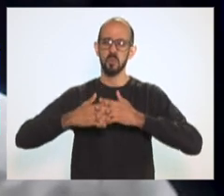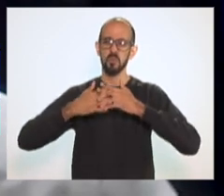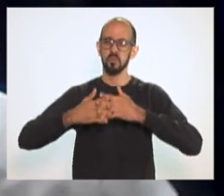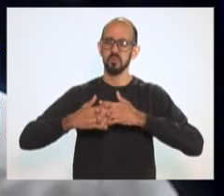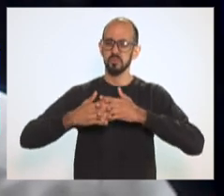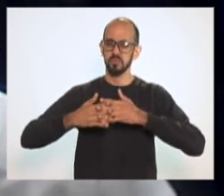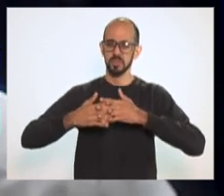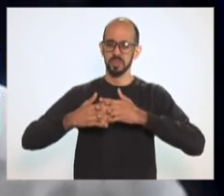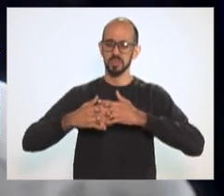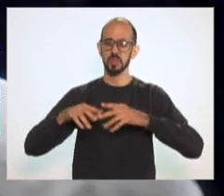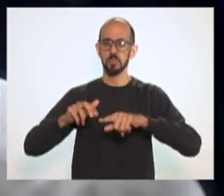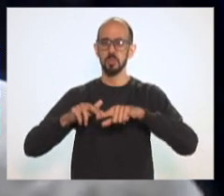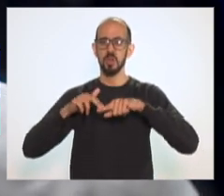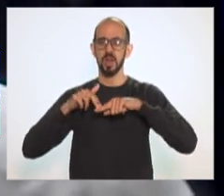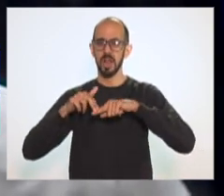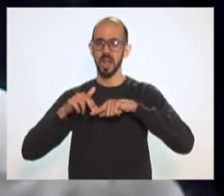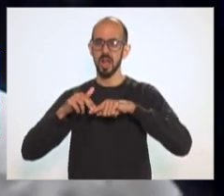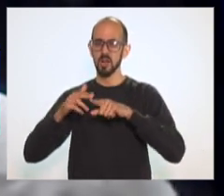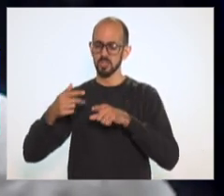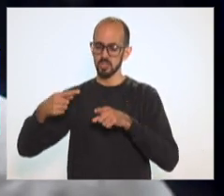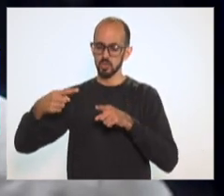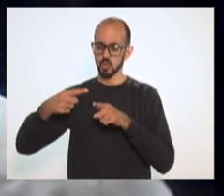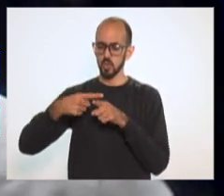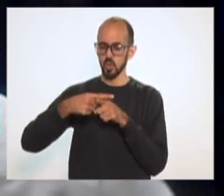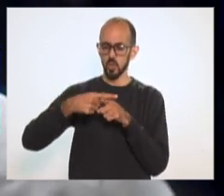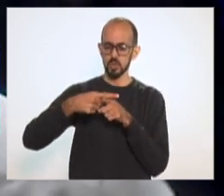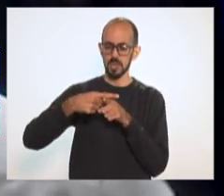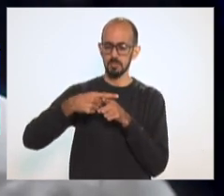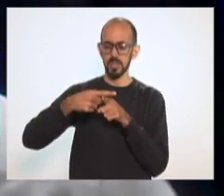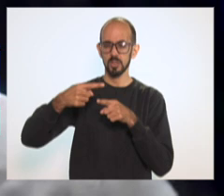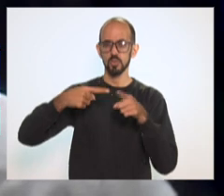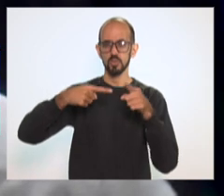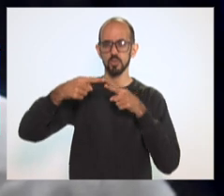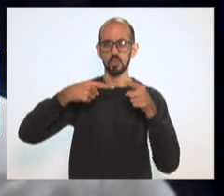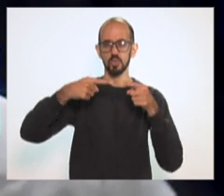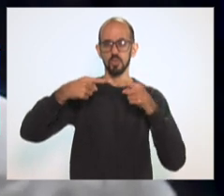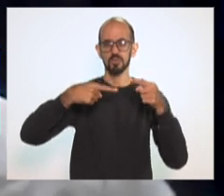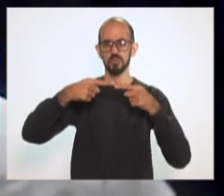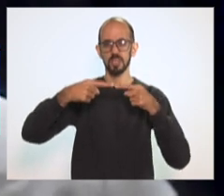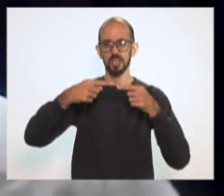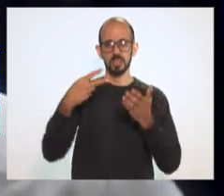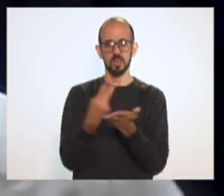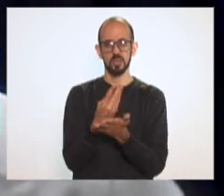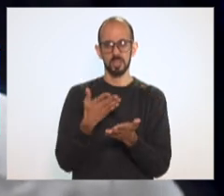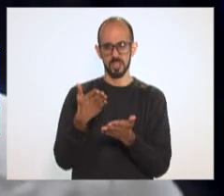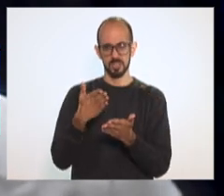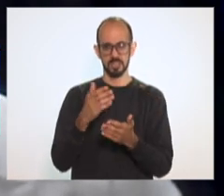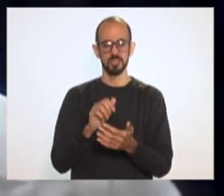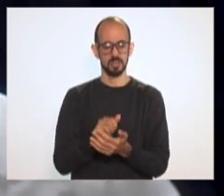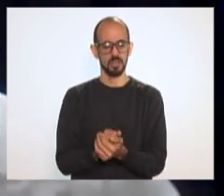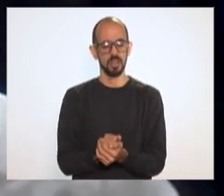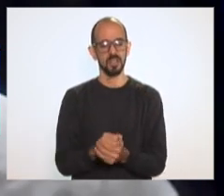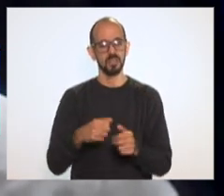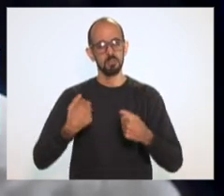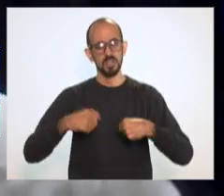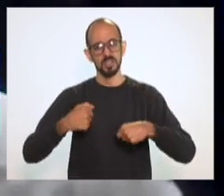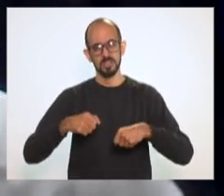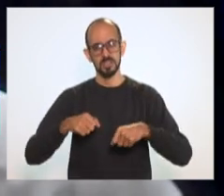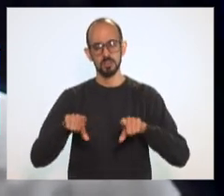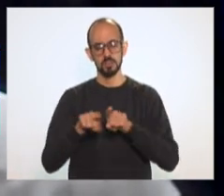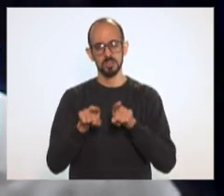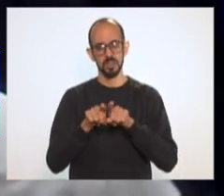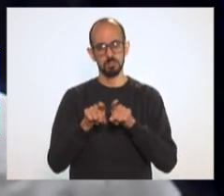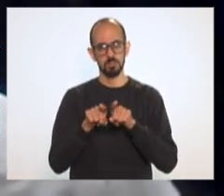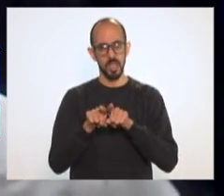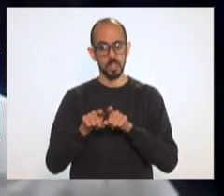uma intervenção em nível semaforizada que ocorre naquele ponto temos também necessidade de